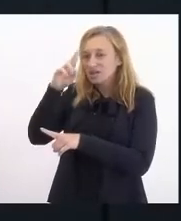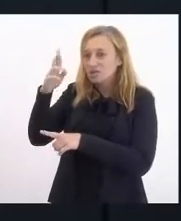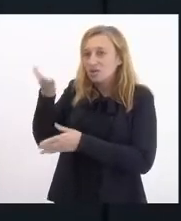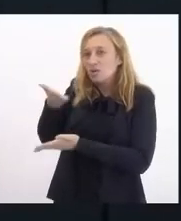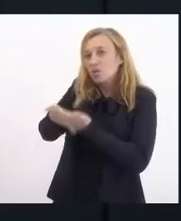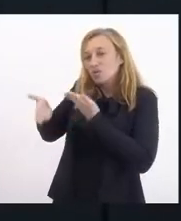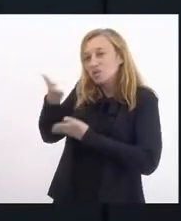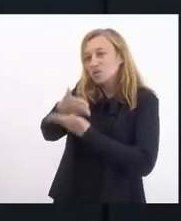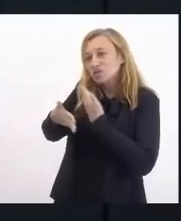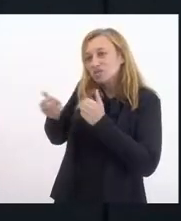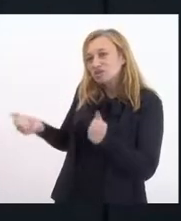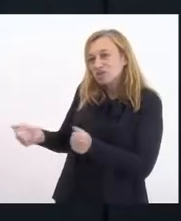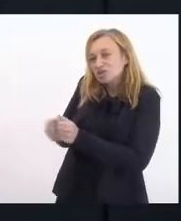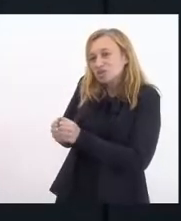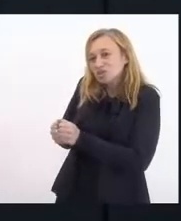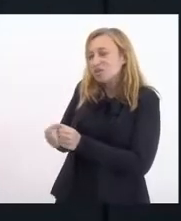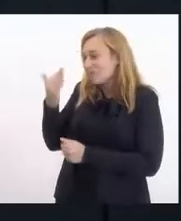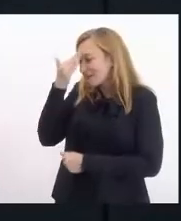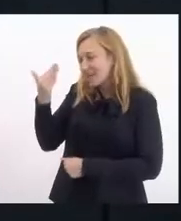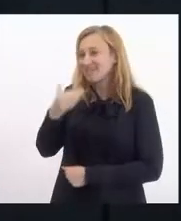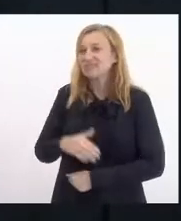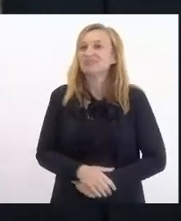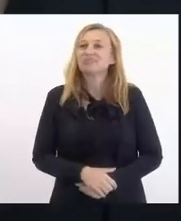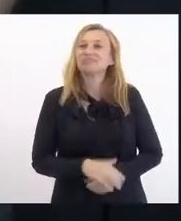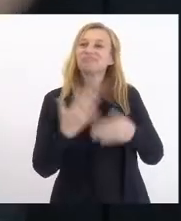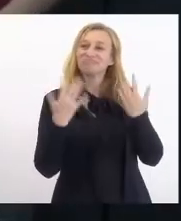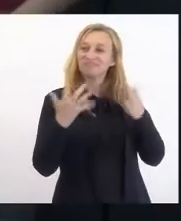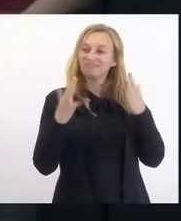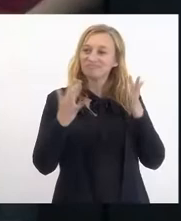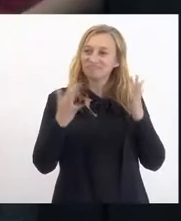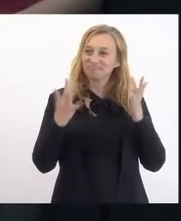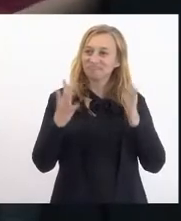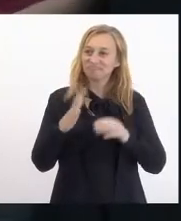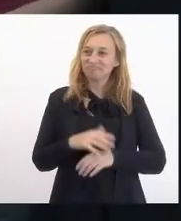deu e por estar sempre do meu lado. Obrigada.